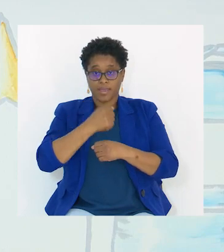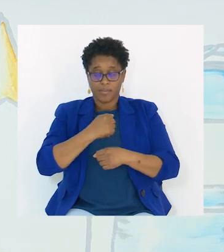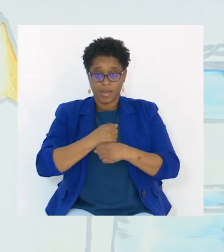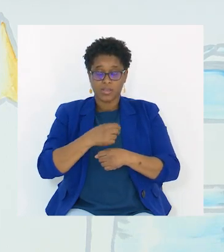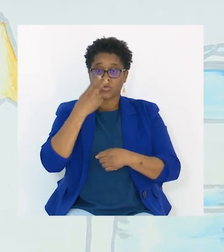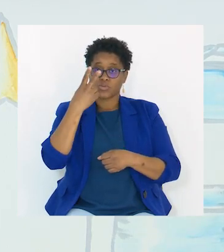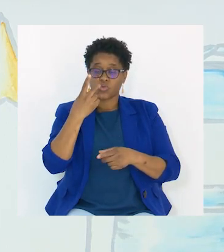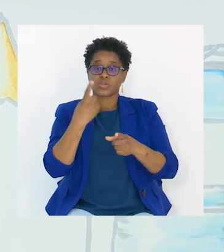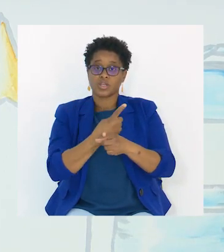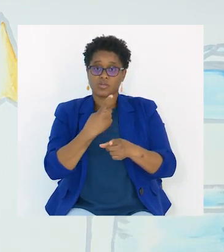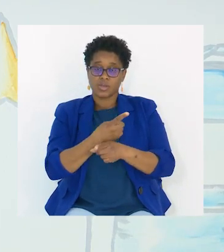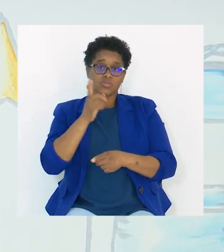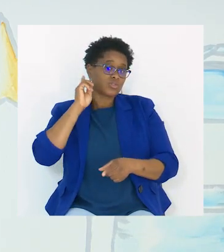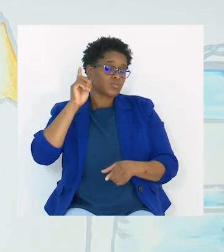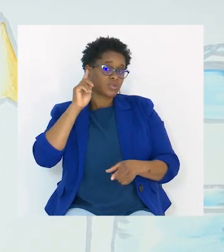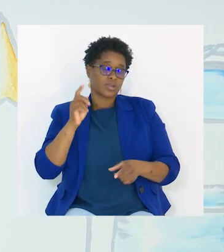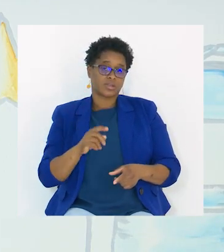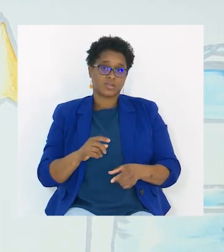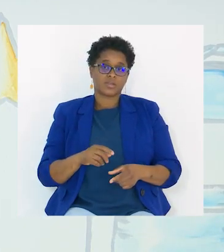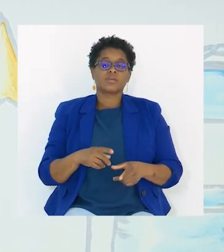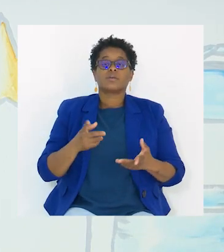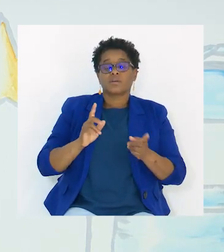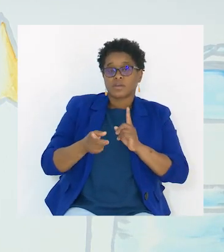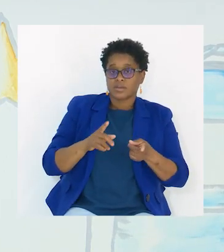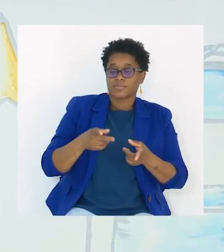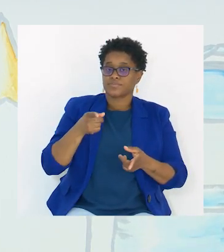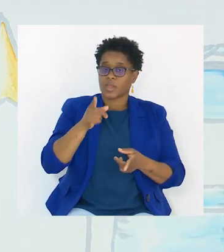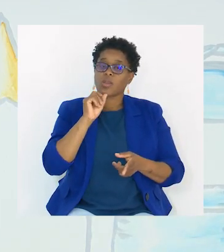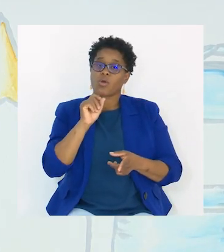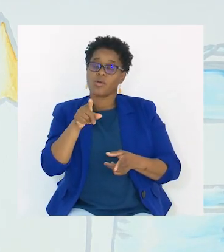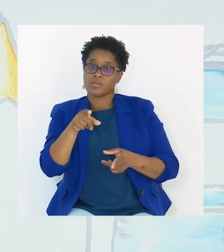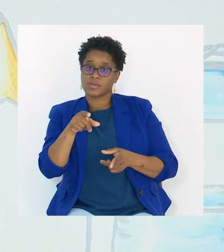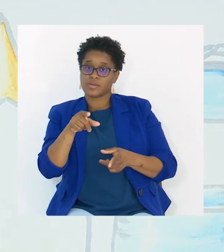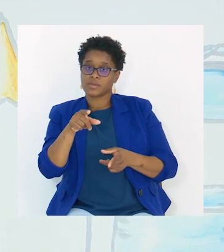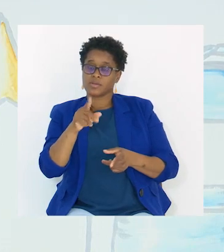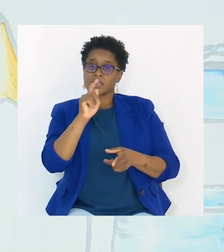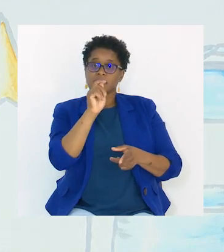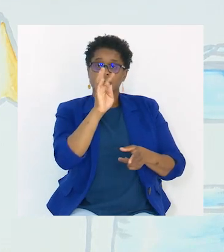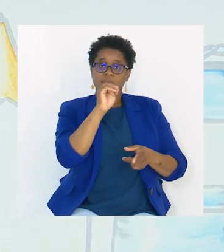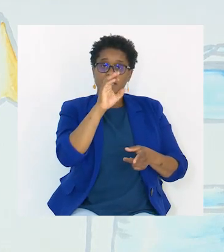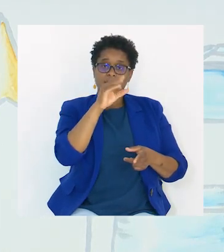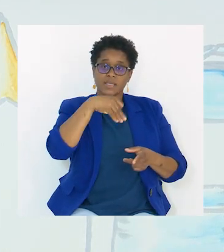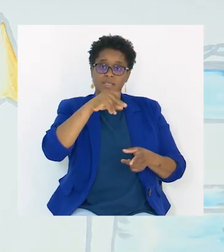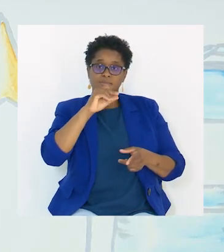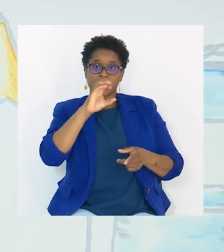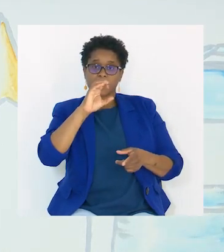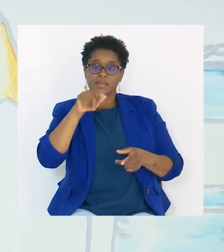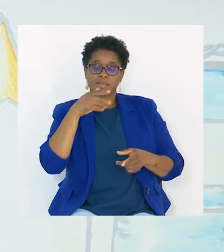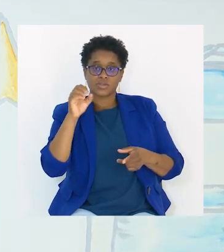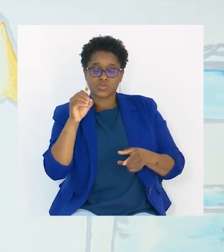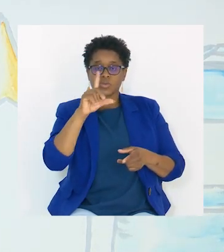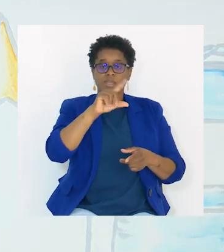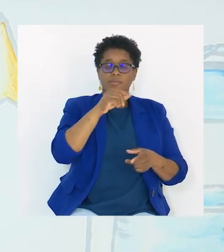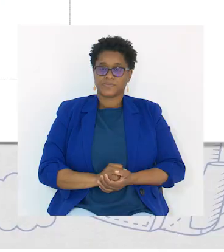com dois elementos fundamentais que são o espaço e o tempo.